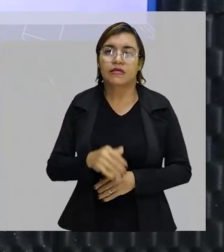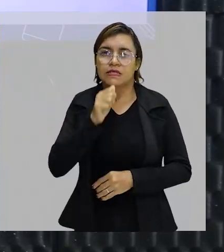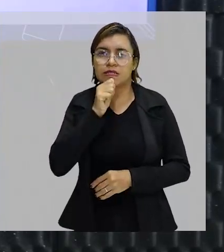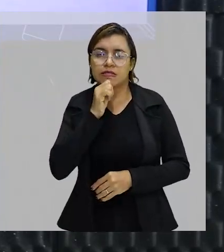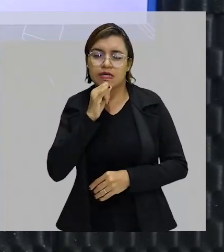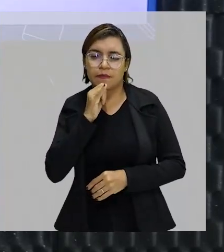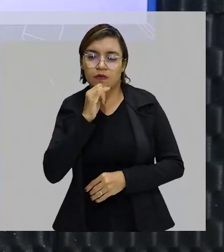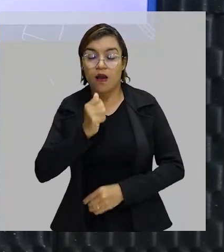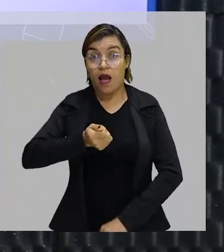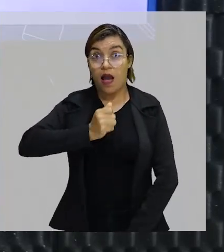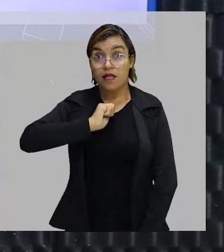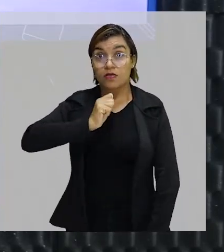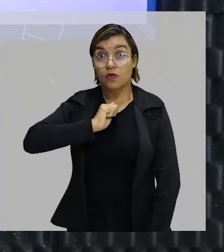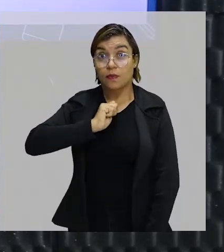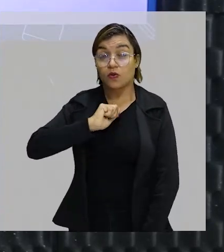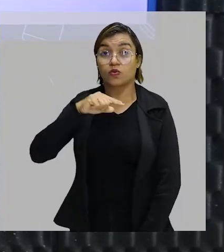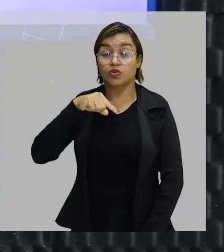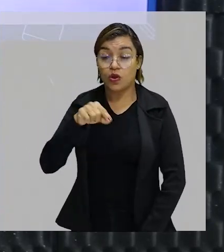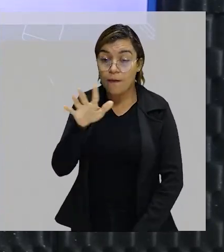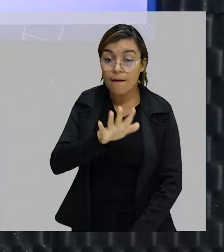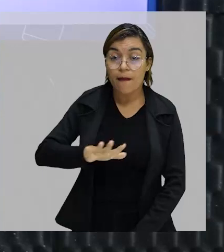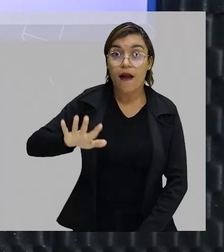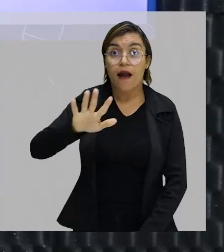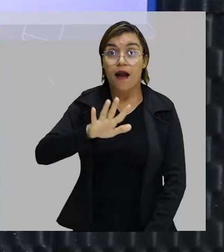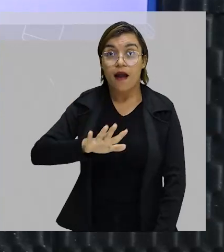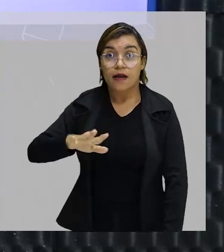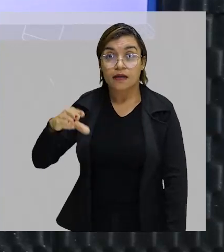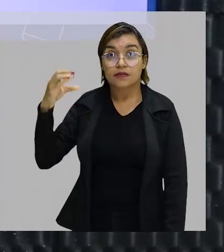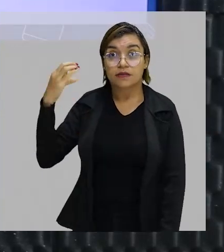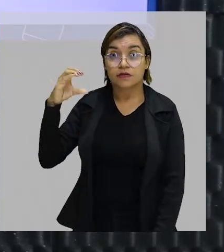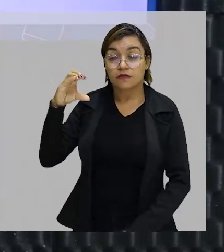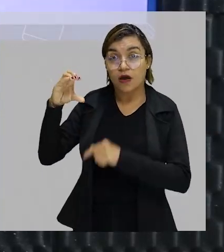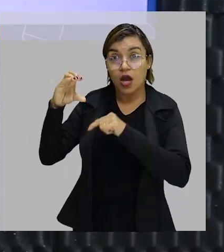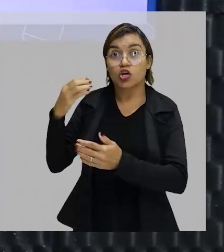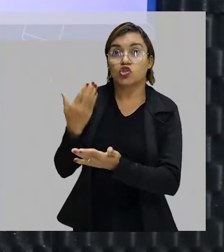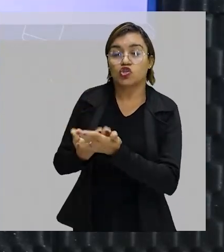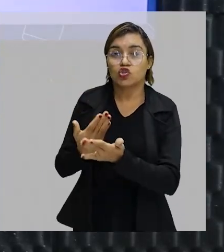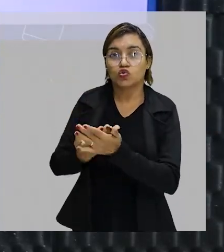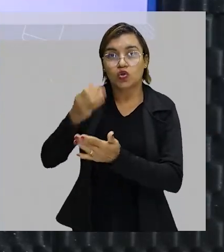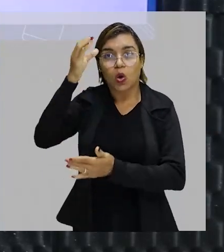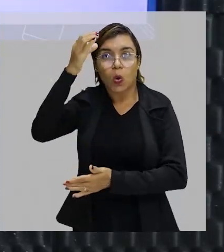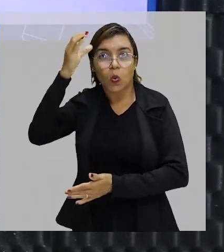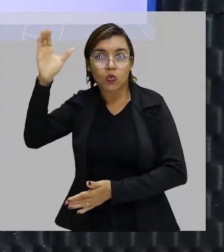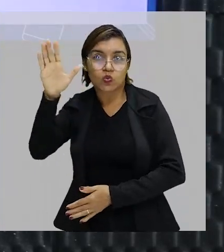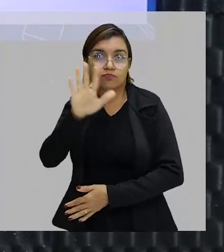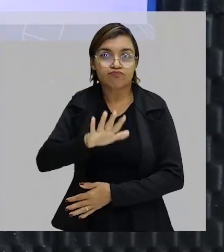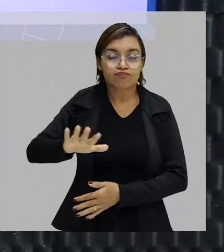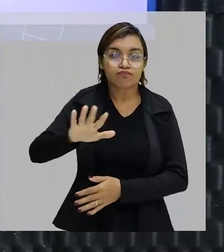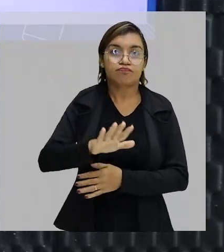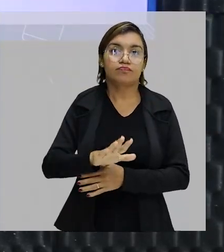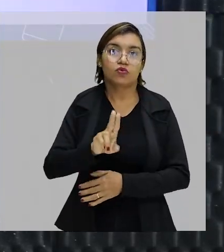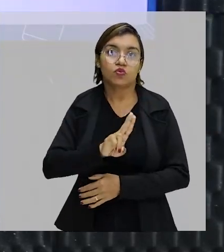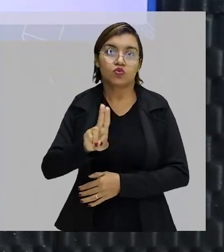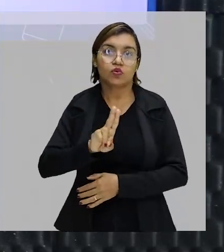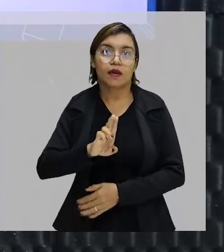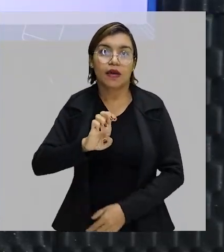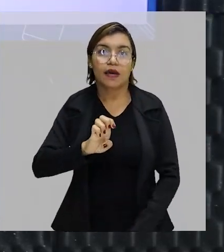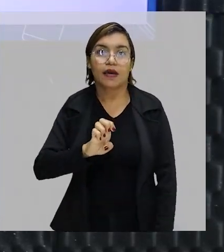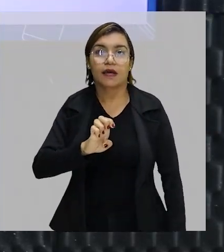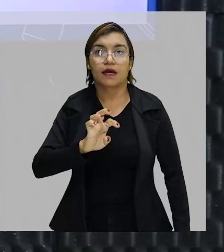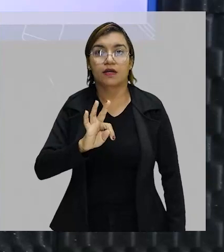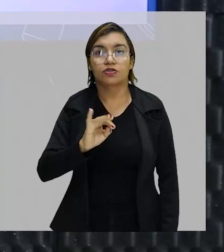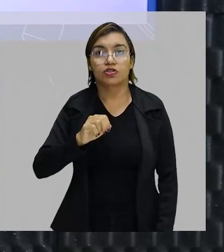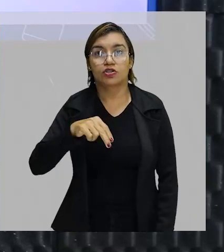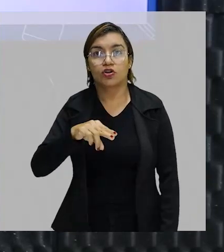área do conhecimento científico que estuda as culturas de maneira mais direta, dá o nome de